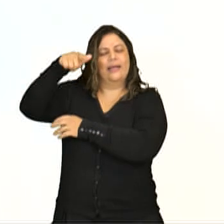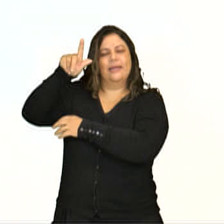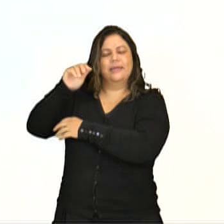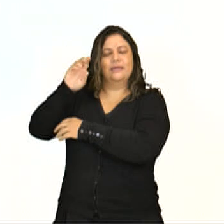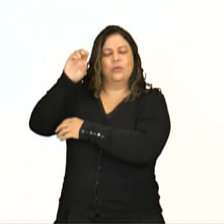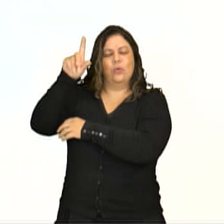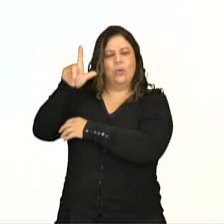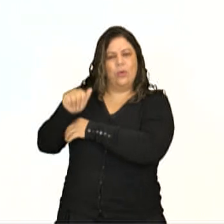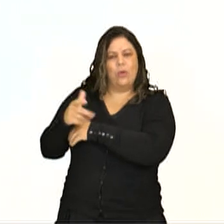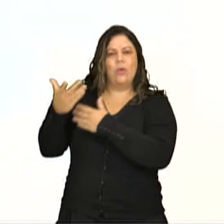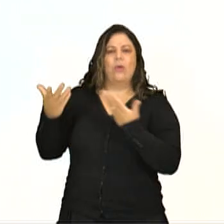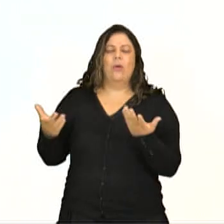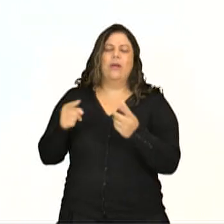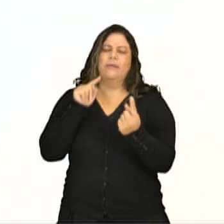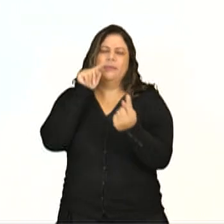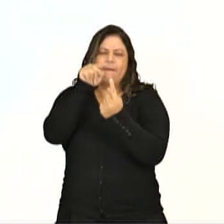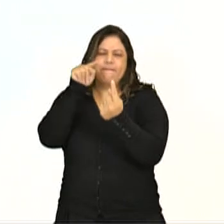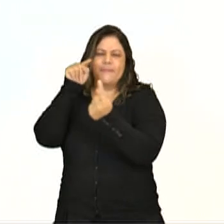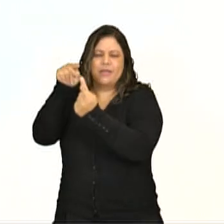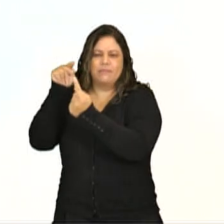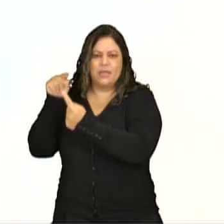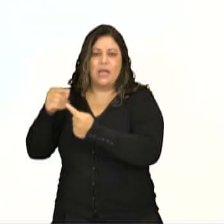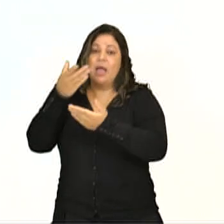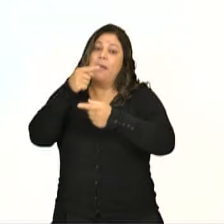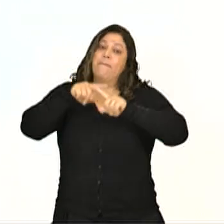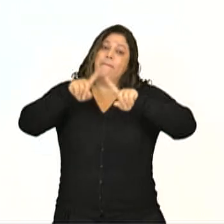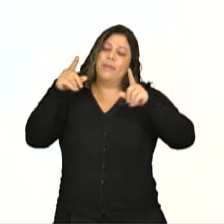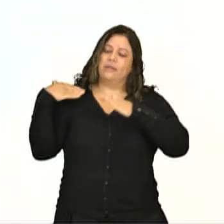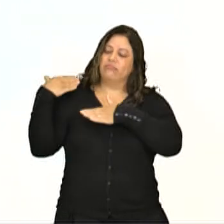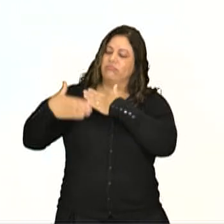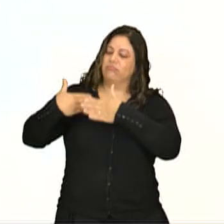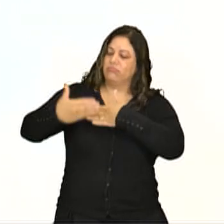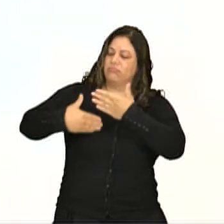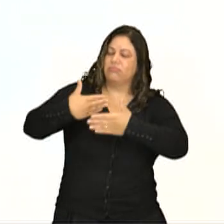bem definidas, porém que se perderam com a sua